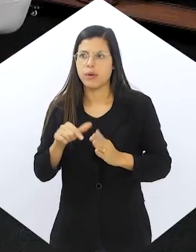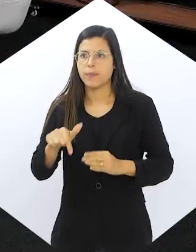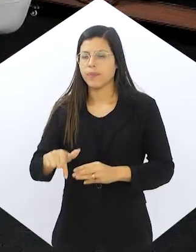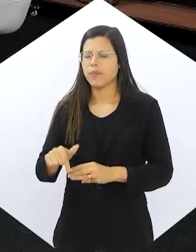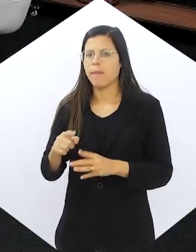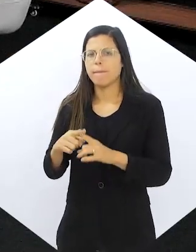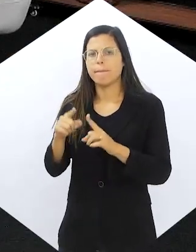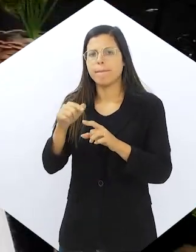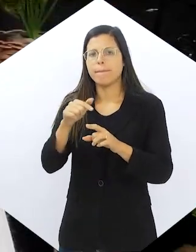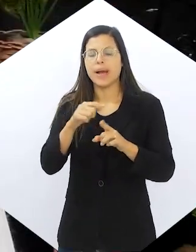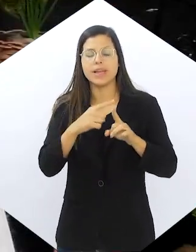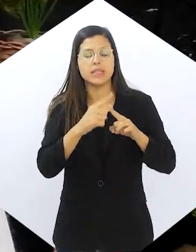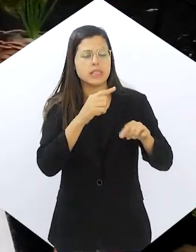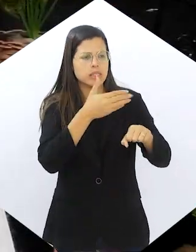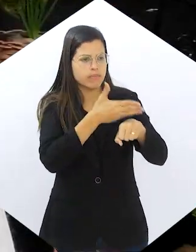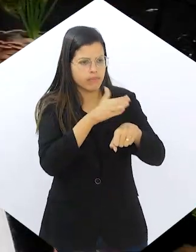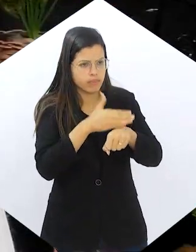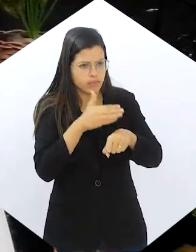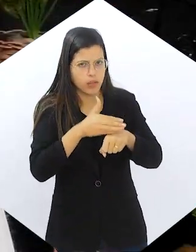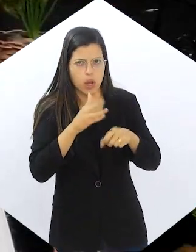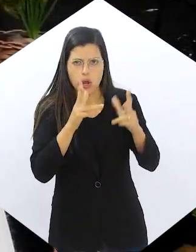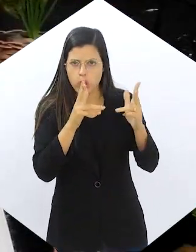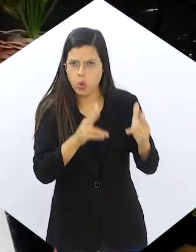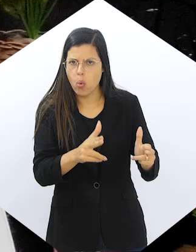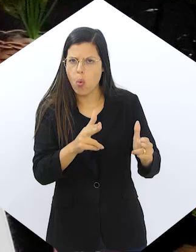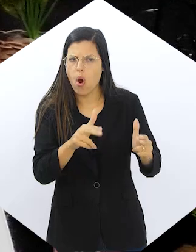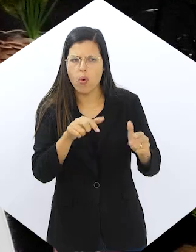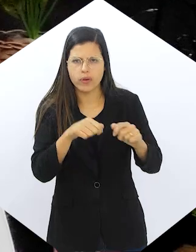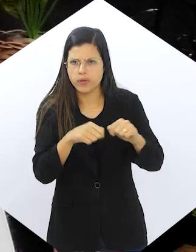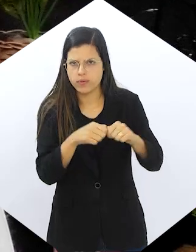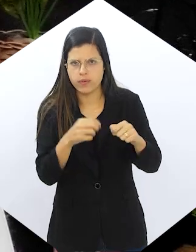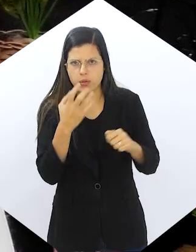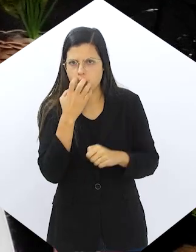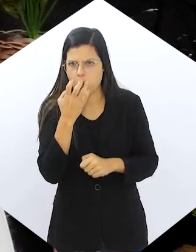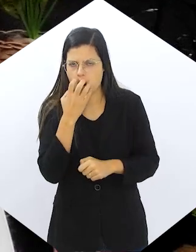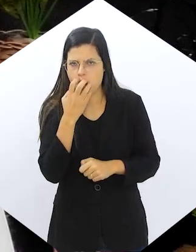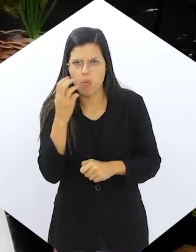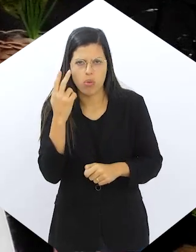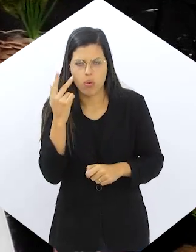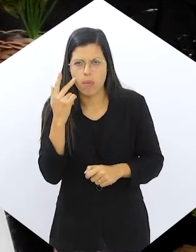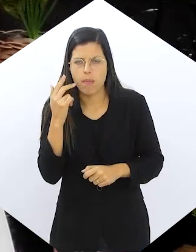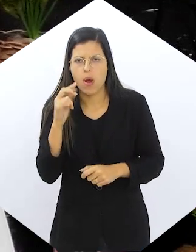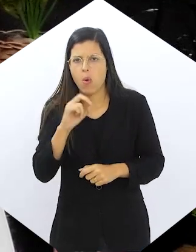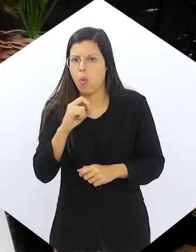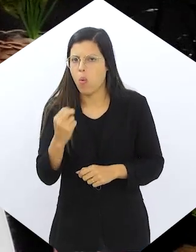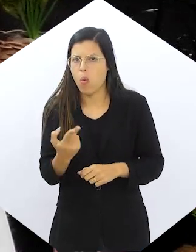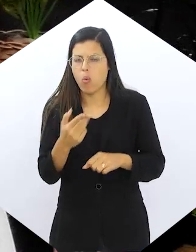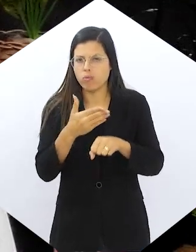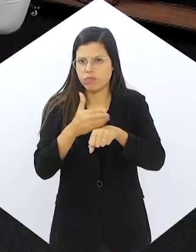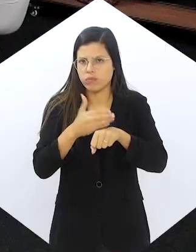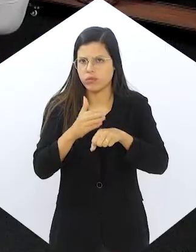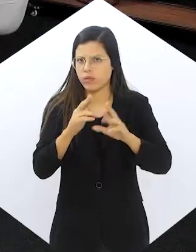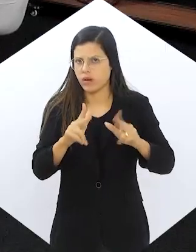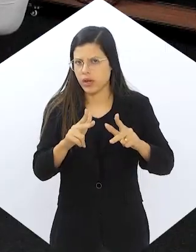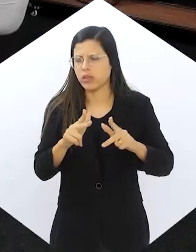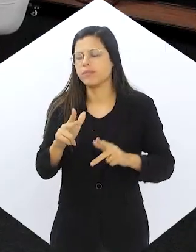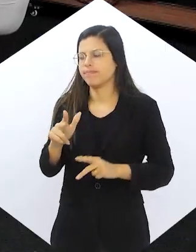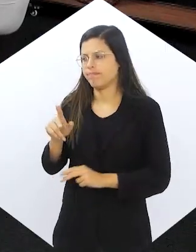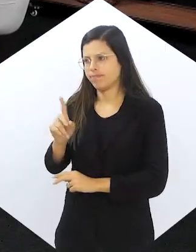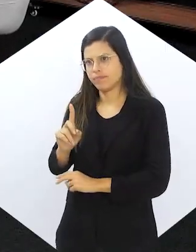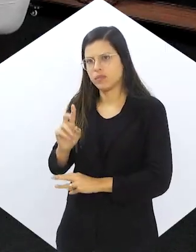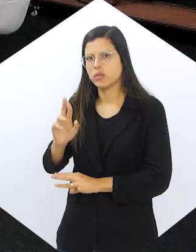que você fala é o mesmo que a gente faz para um cão que a gente quer que seja mais comportado ou ele tem um adestramento diferenciado? Não, é